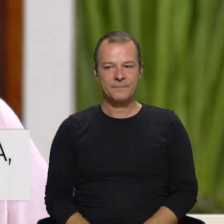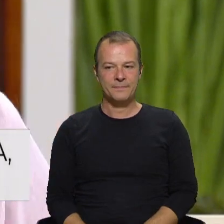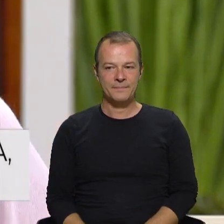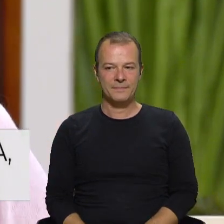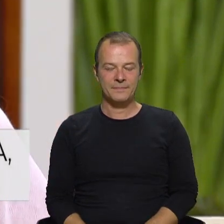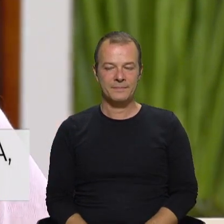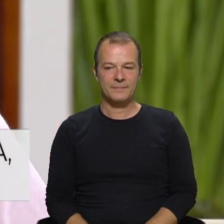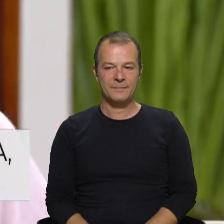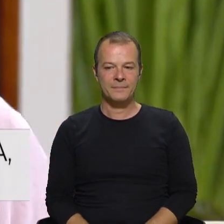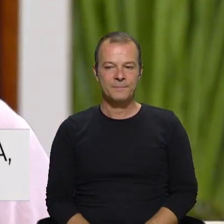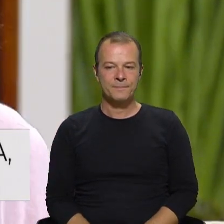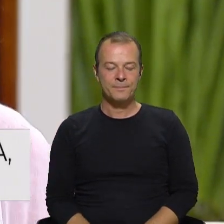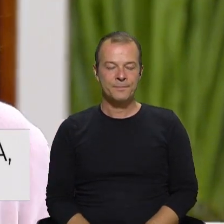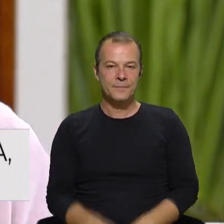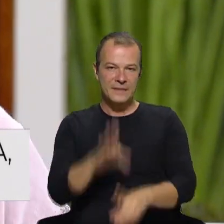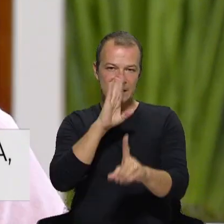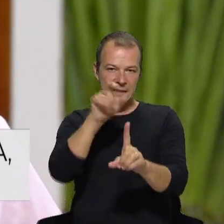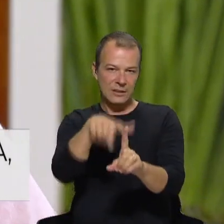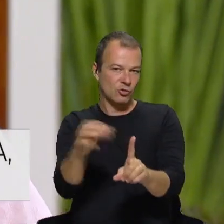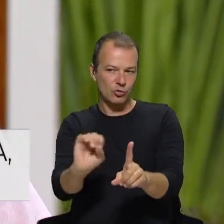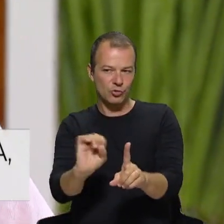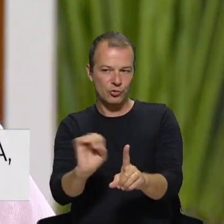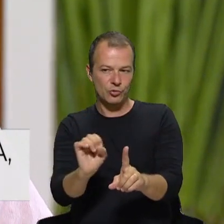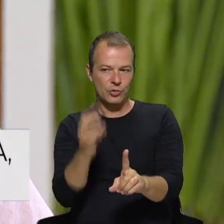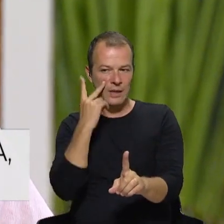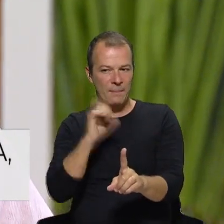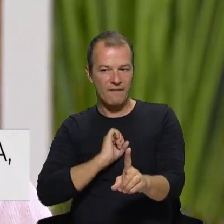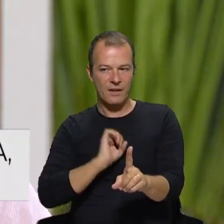E sem o Tiago na minha vida,